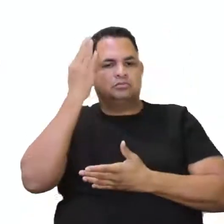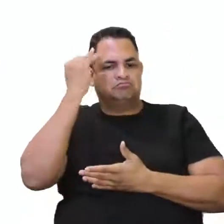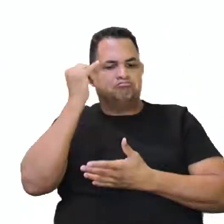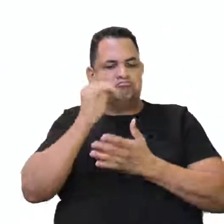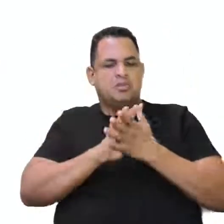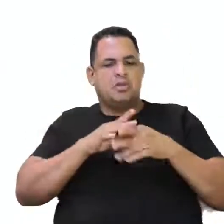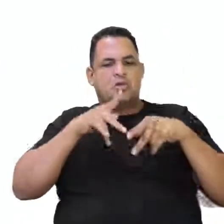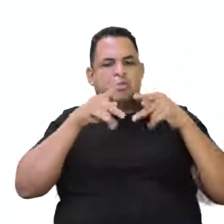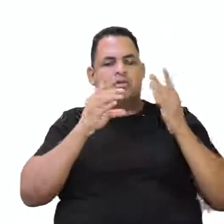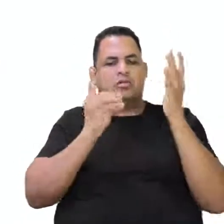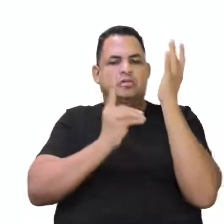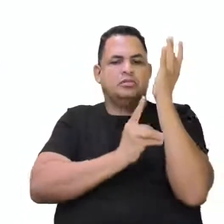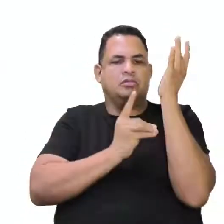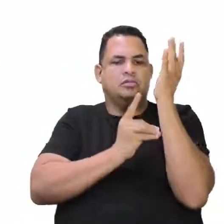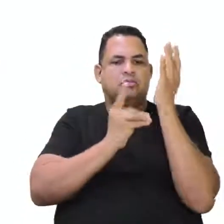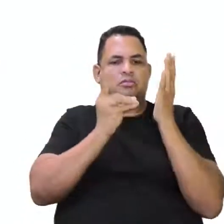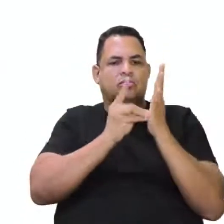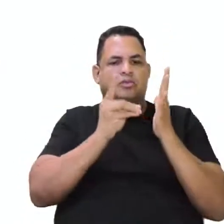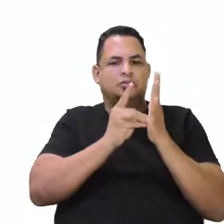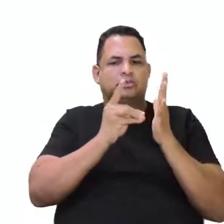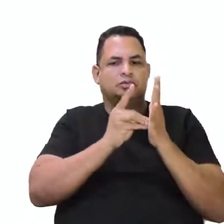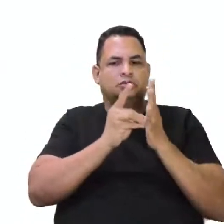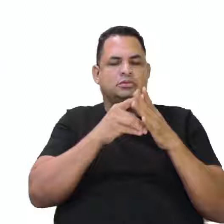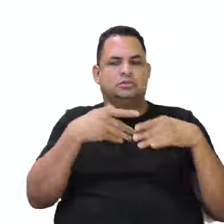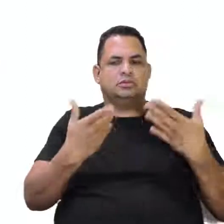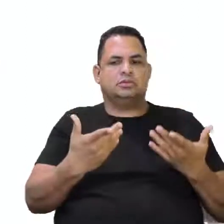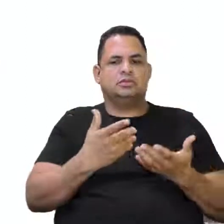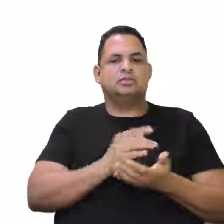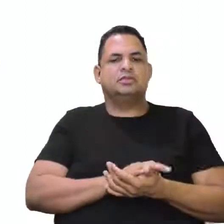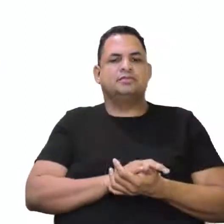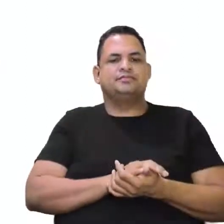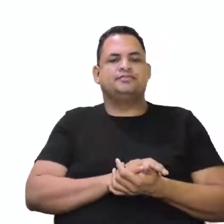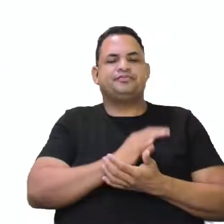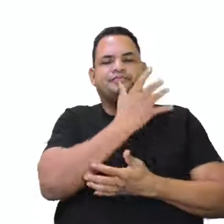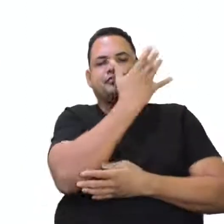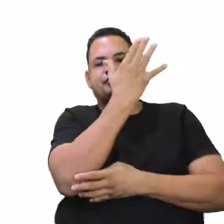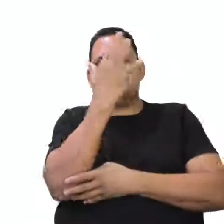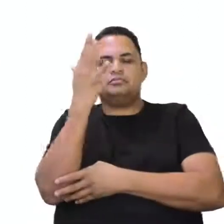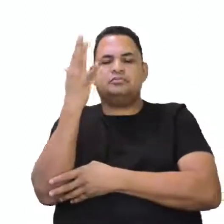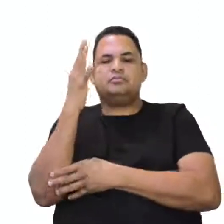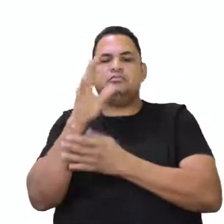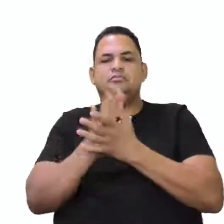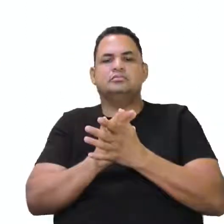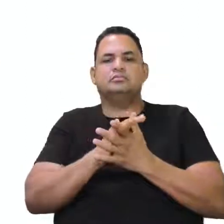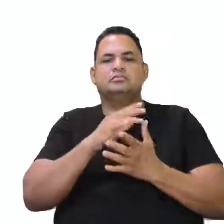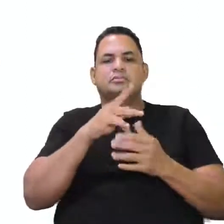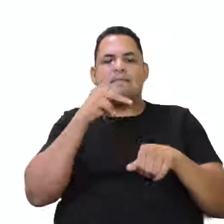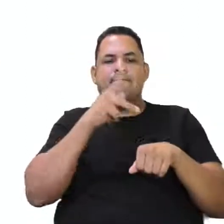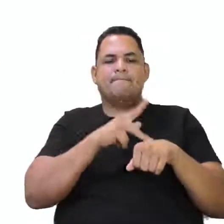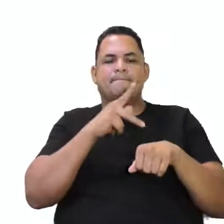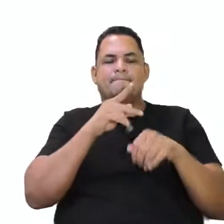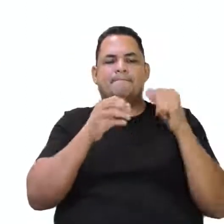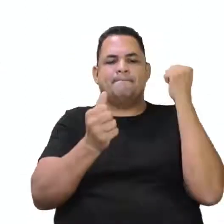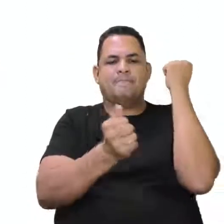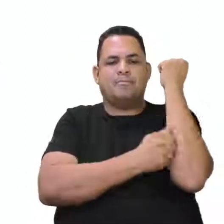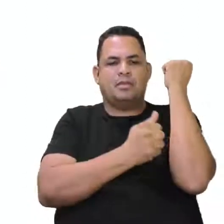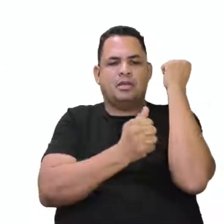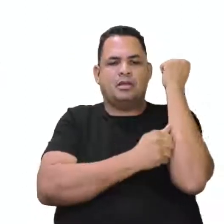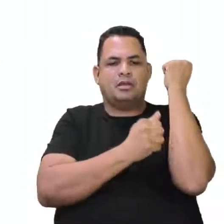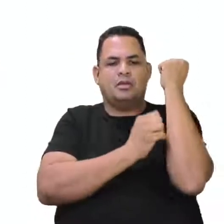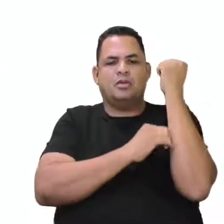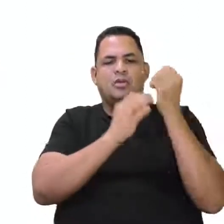indígenas. Aí aqui a gente tem uma situação, né? Essa árvore, o pau-brasil, começou a